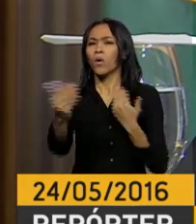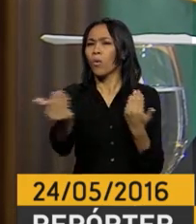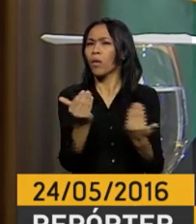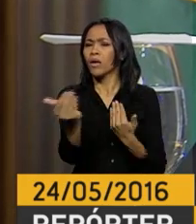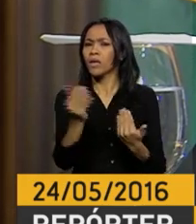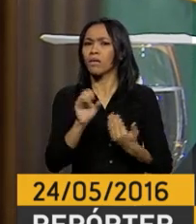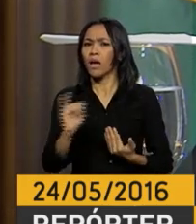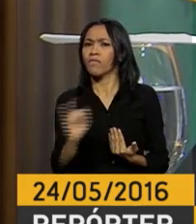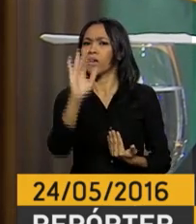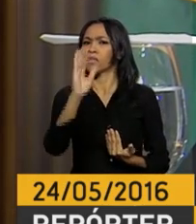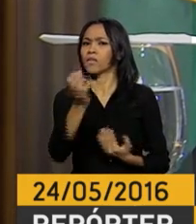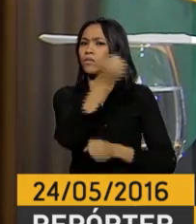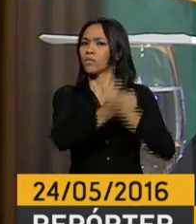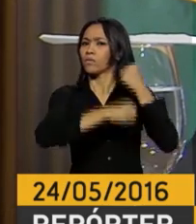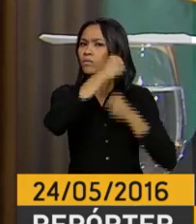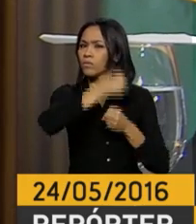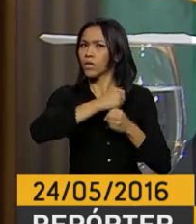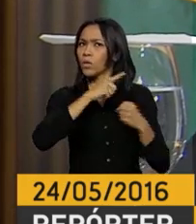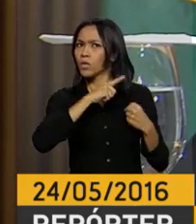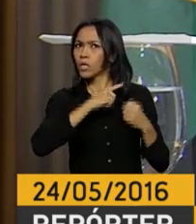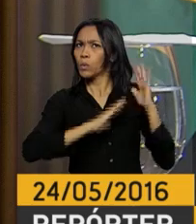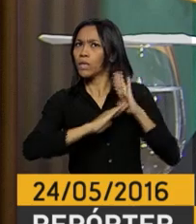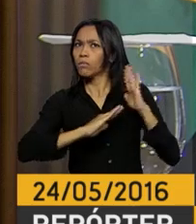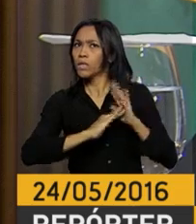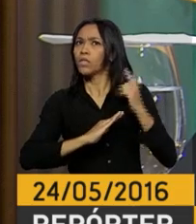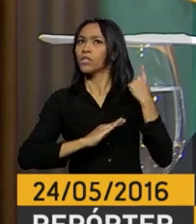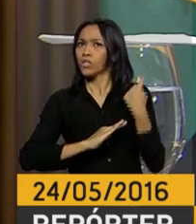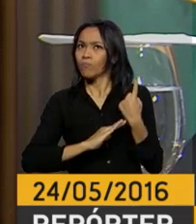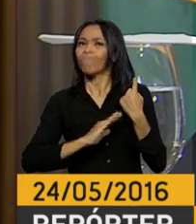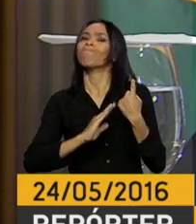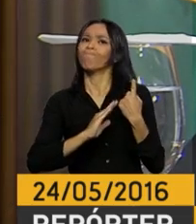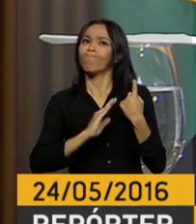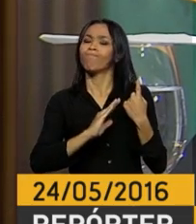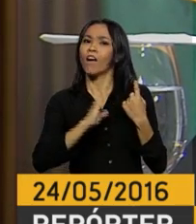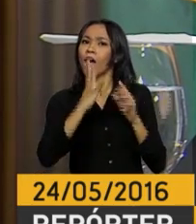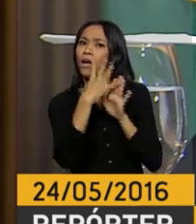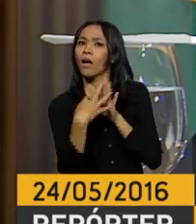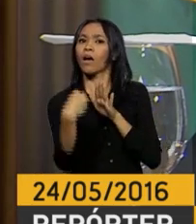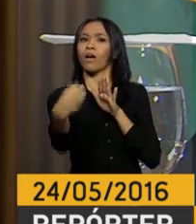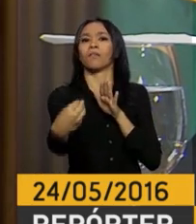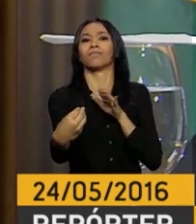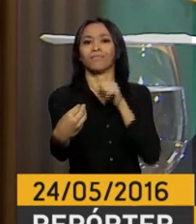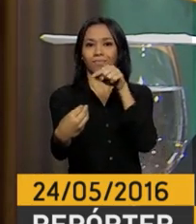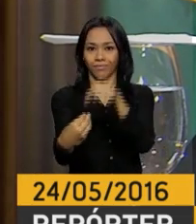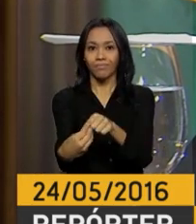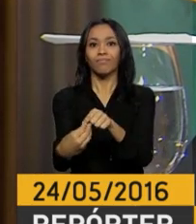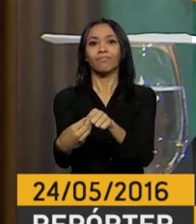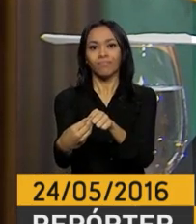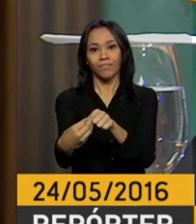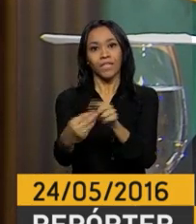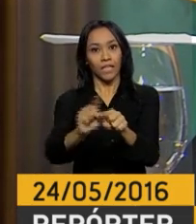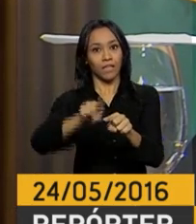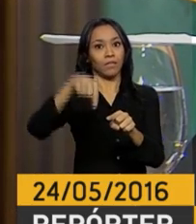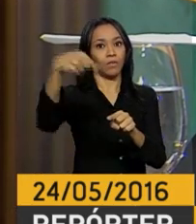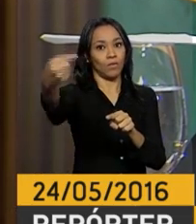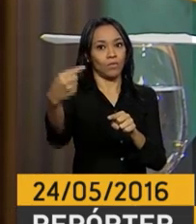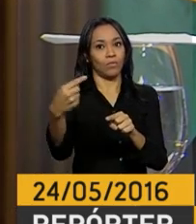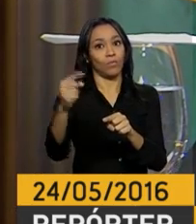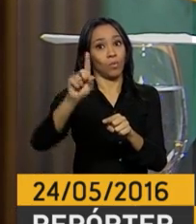anterior. Se tem a inflação do ano anterior, o limite do crescimento da despesa será a inflação do ano